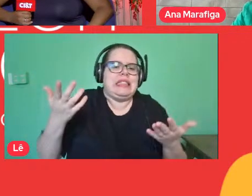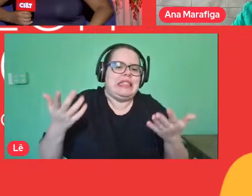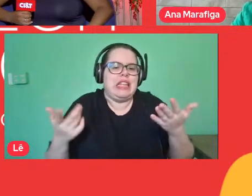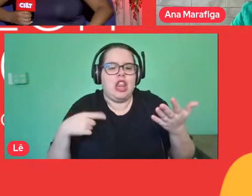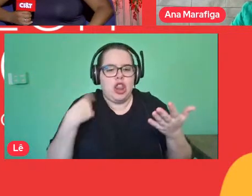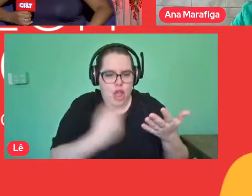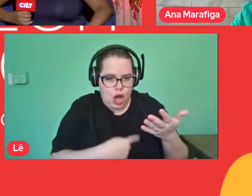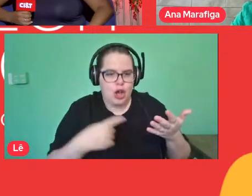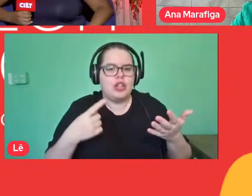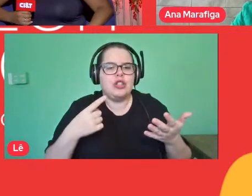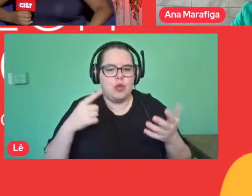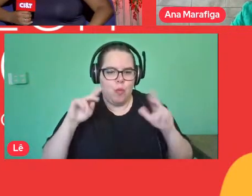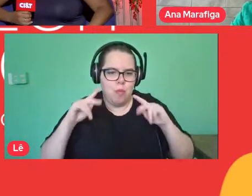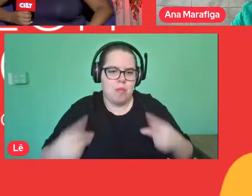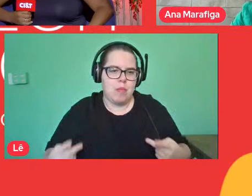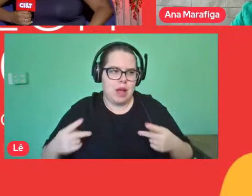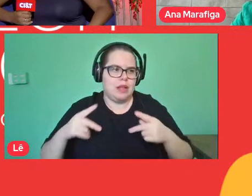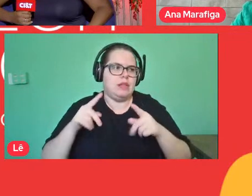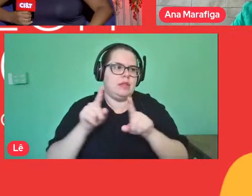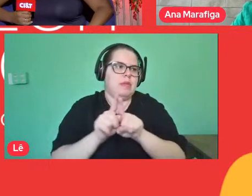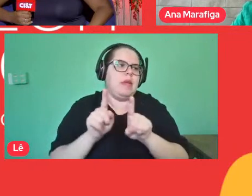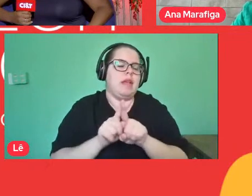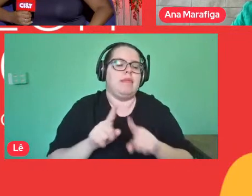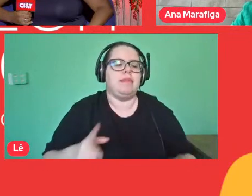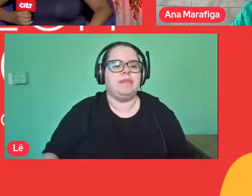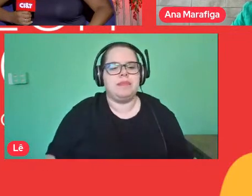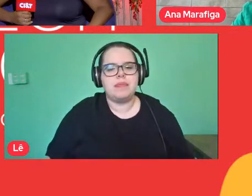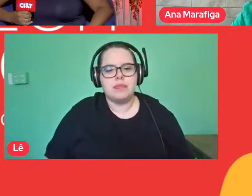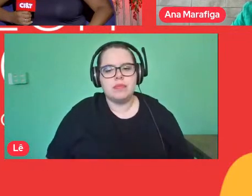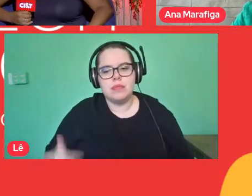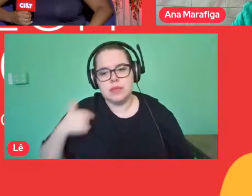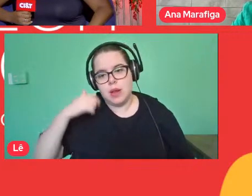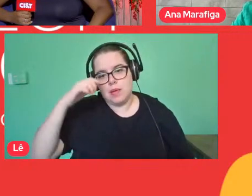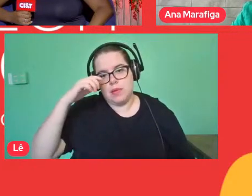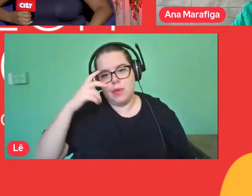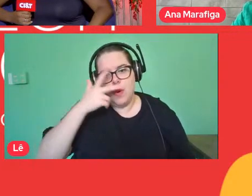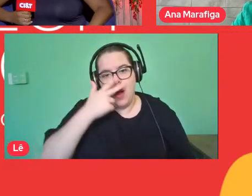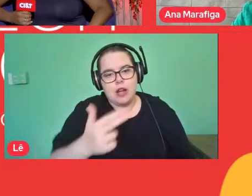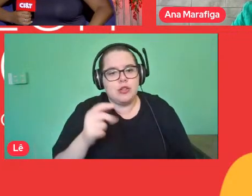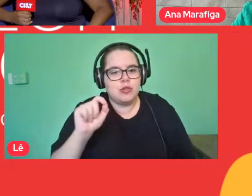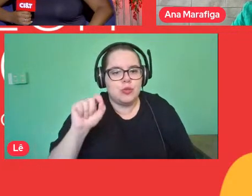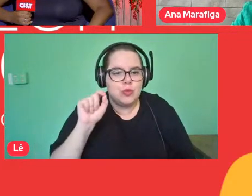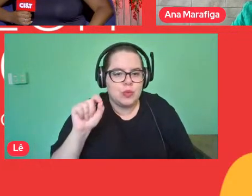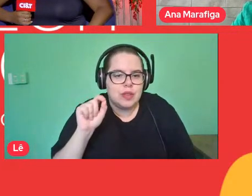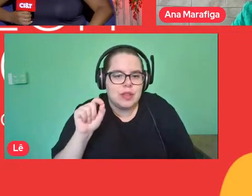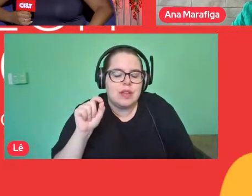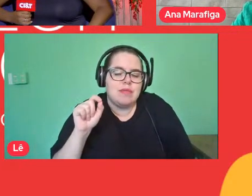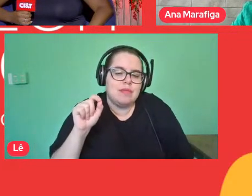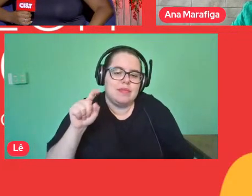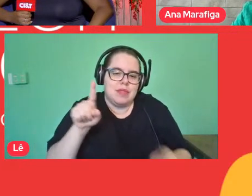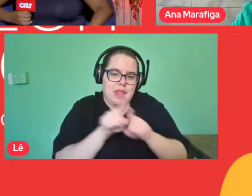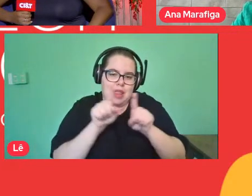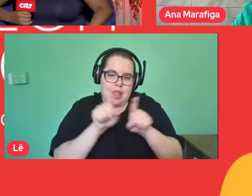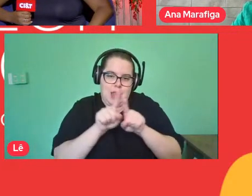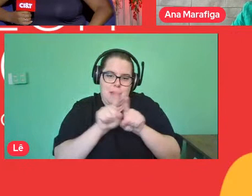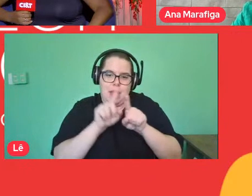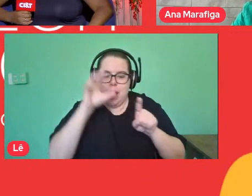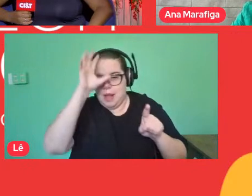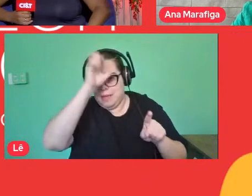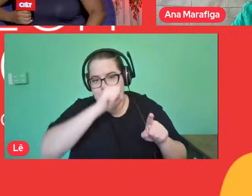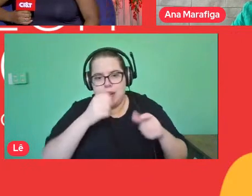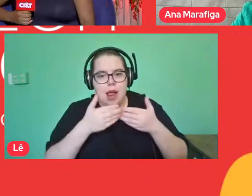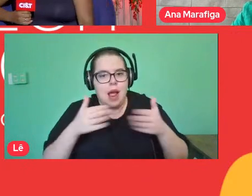seres humanos, até, né? Então, eu acho que ser aberto a aprender, né? Eu acho que